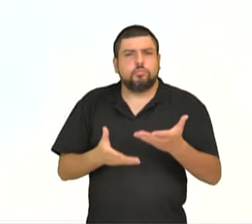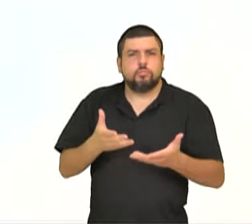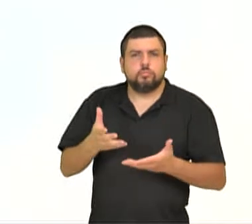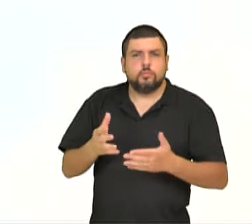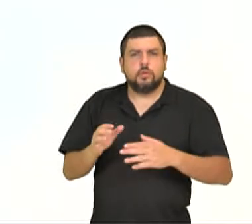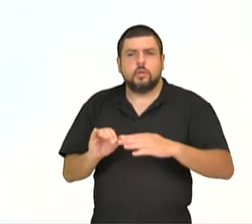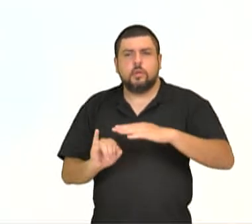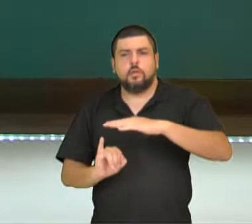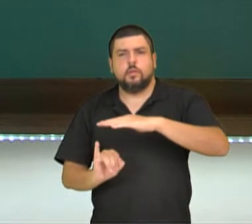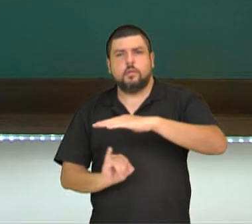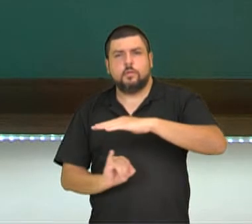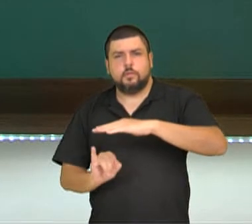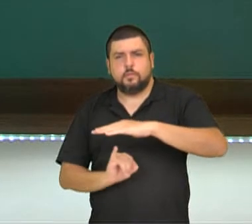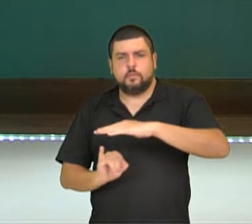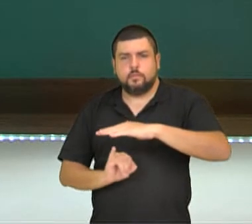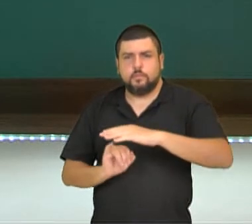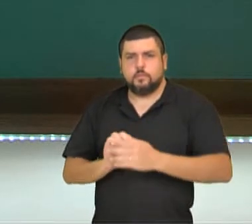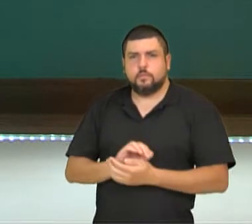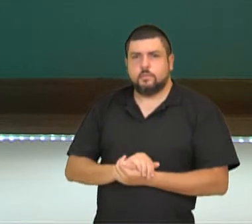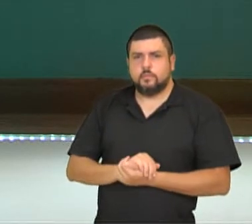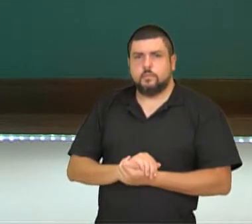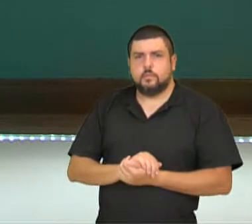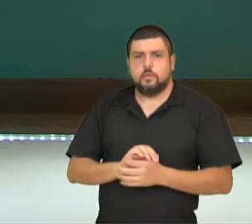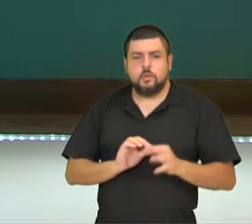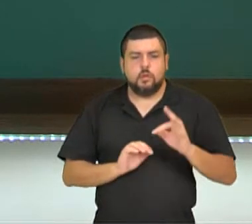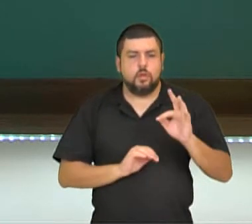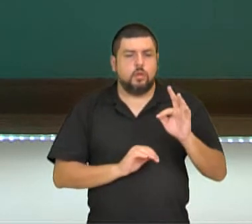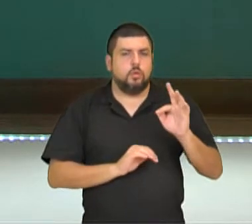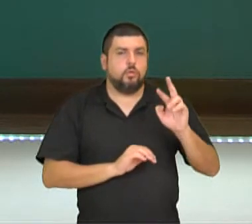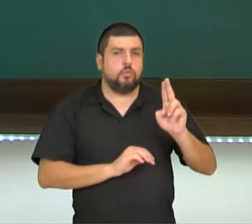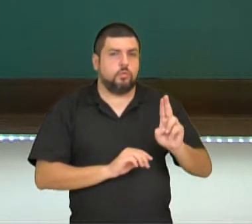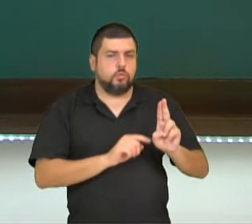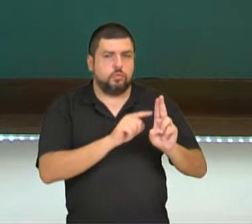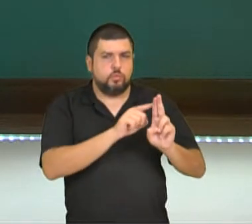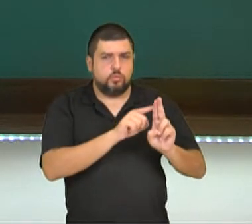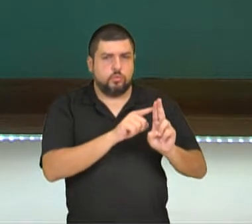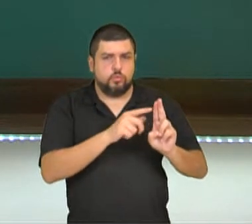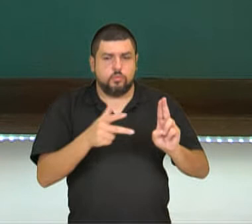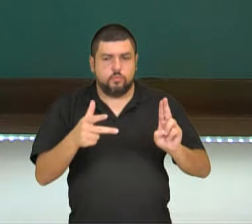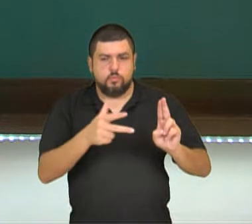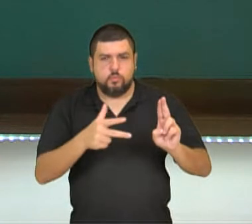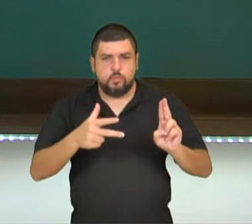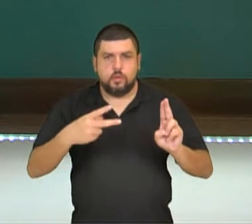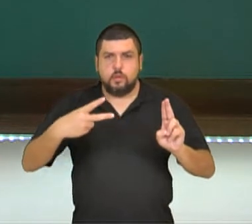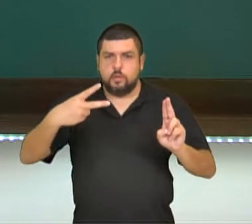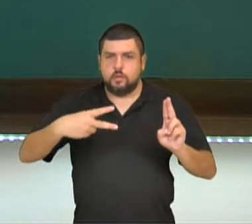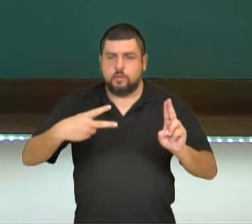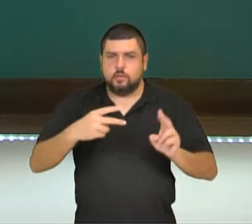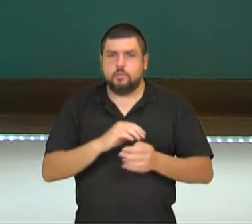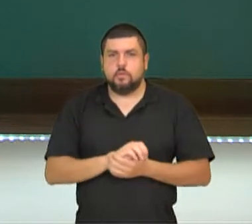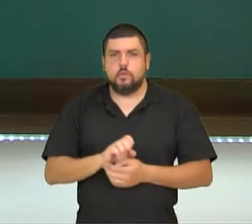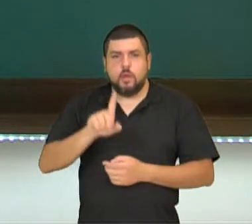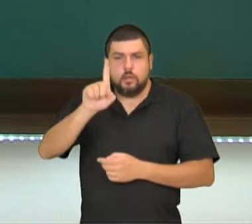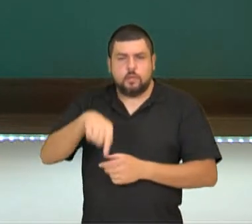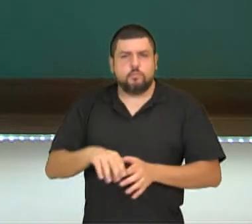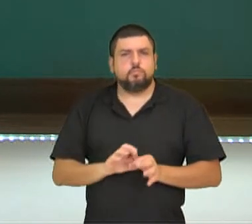población. ¿Ah? Então, o tu, gente, segunda pessoa, é